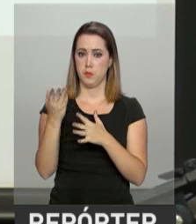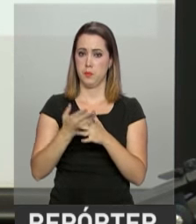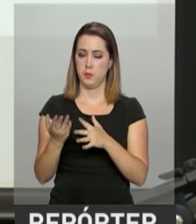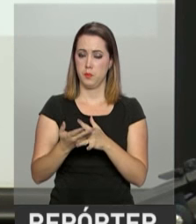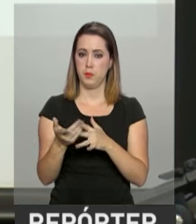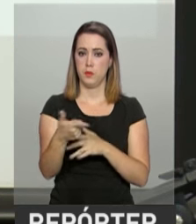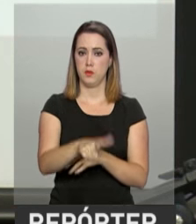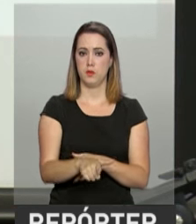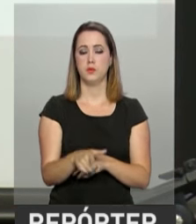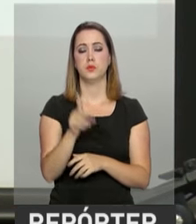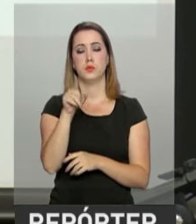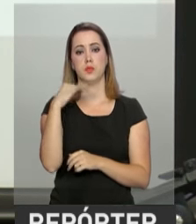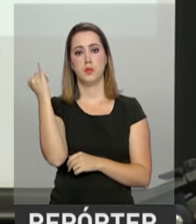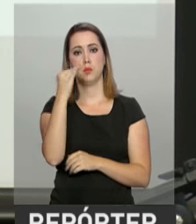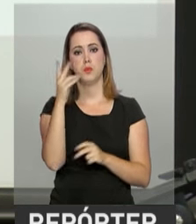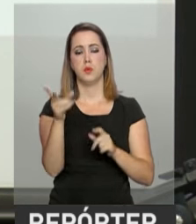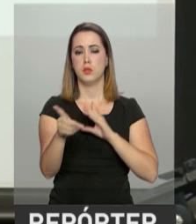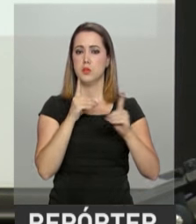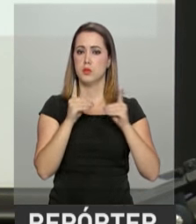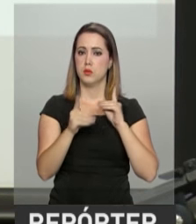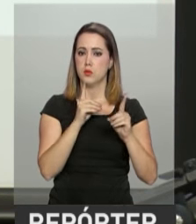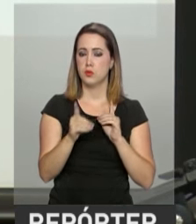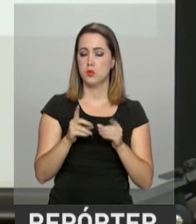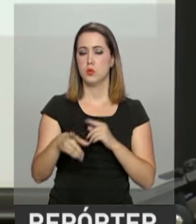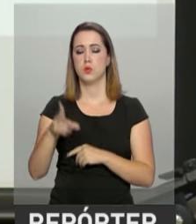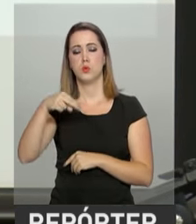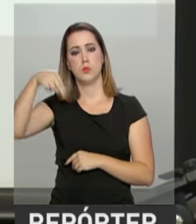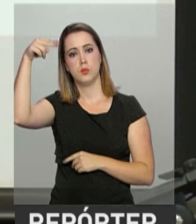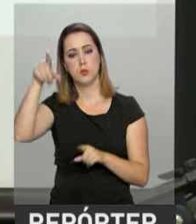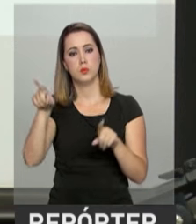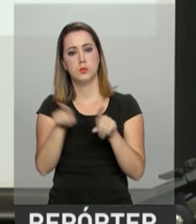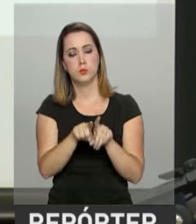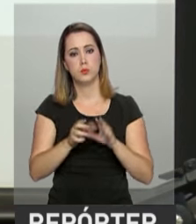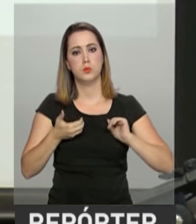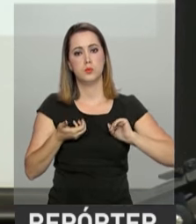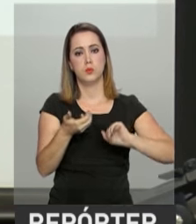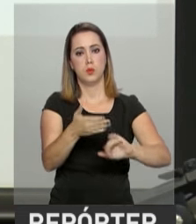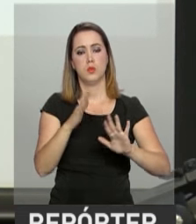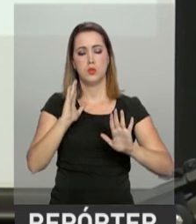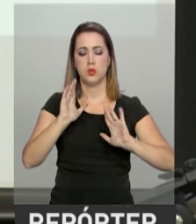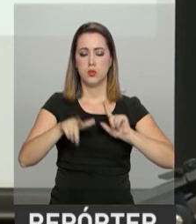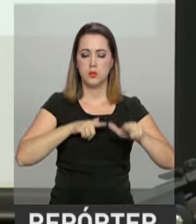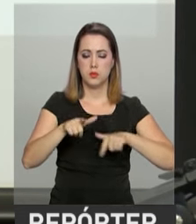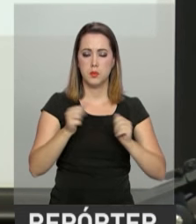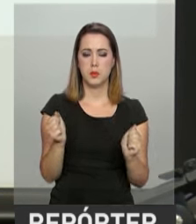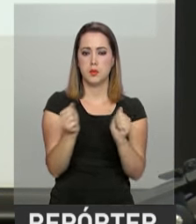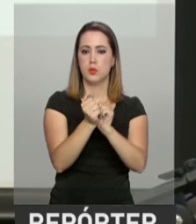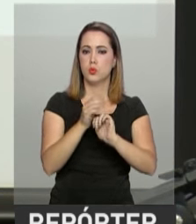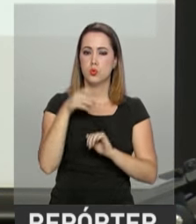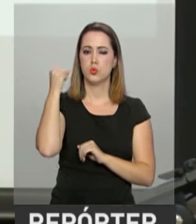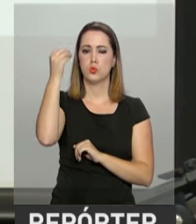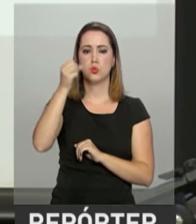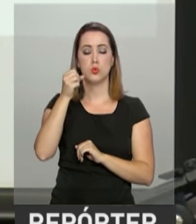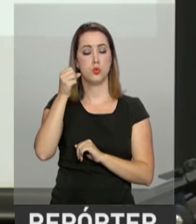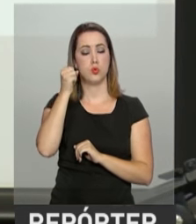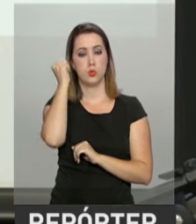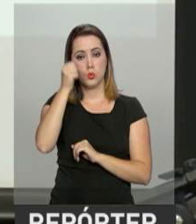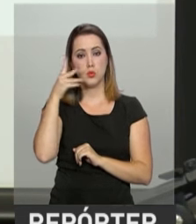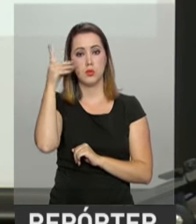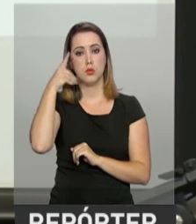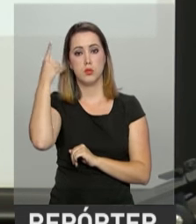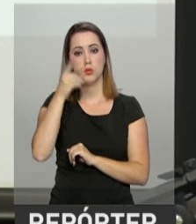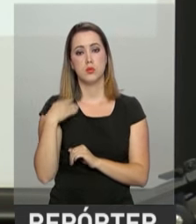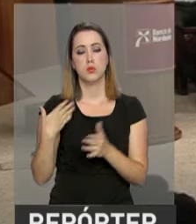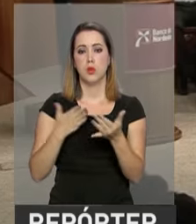a importância do diálogo com o Nordeste e com o Congresso Nacional e afirmou que está trabalhando com os parlamentares na aprovação de medidas